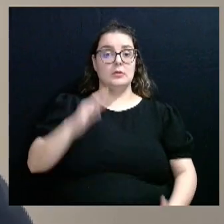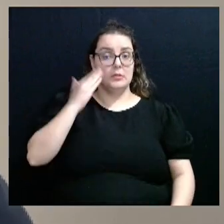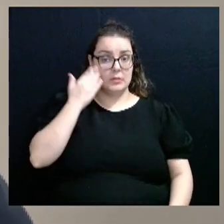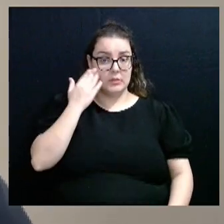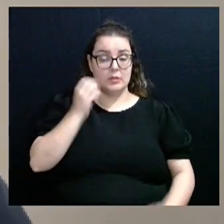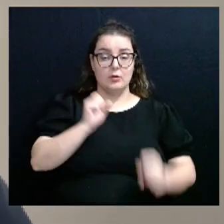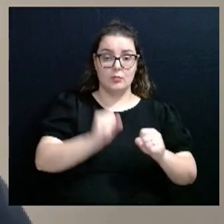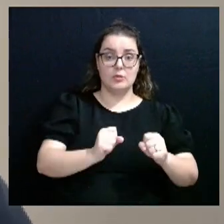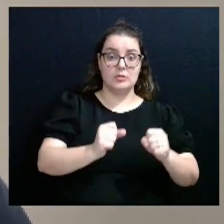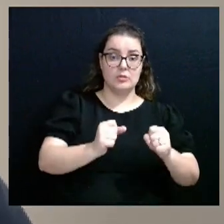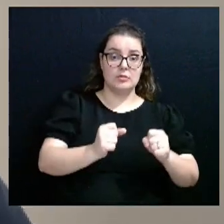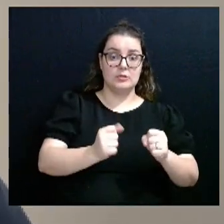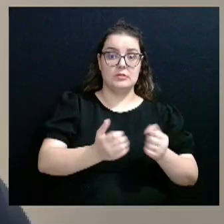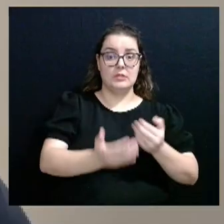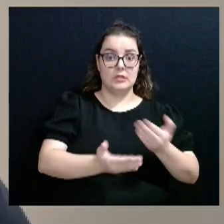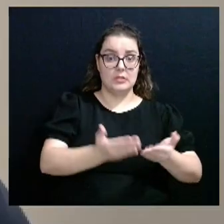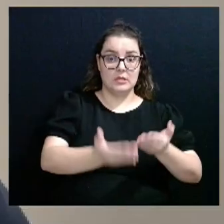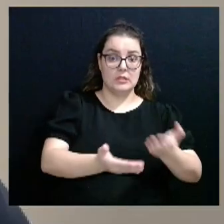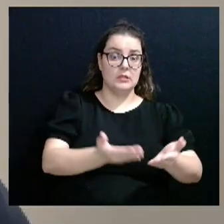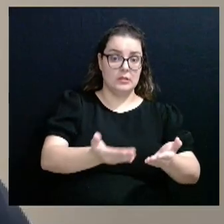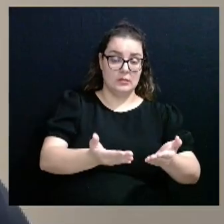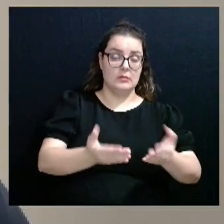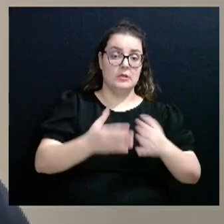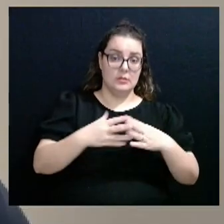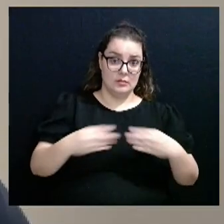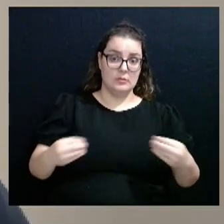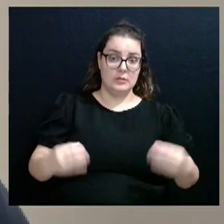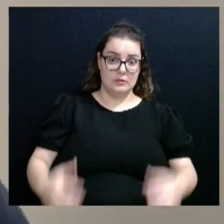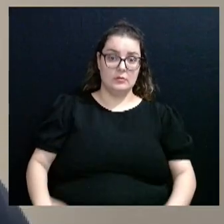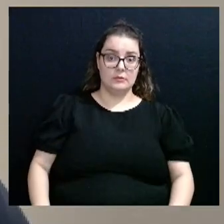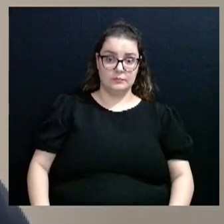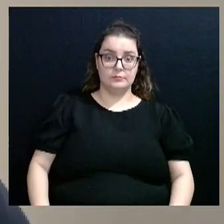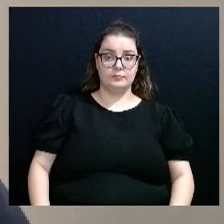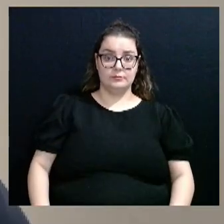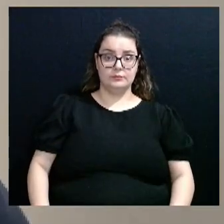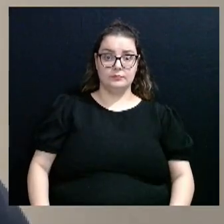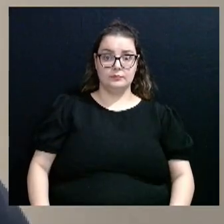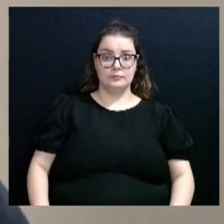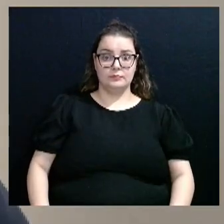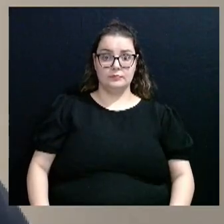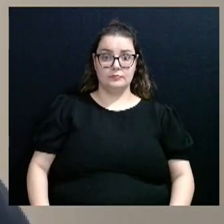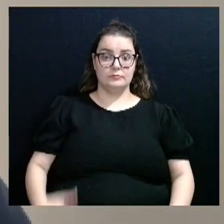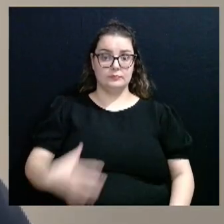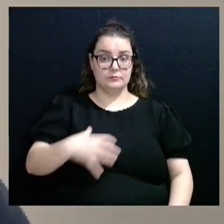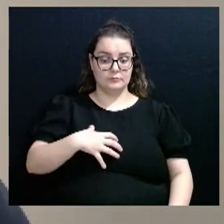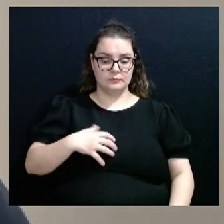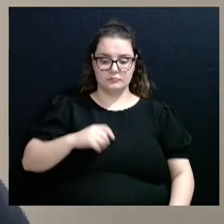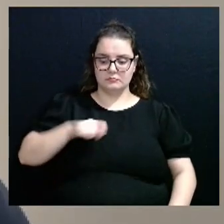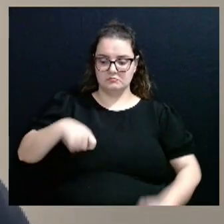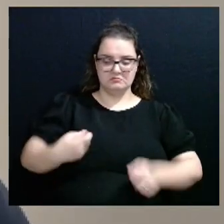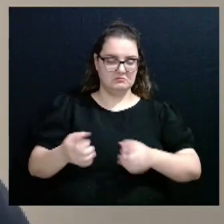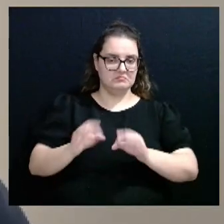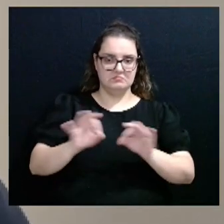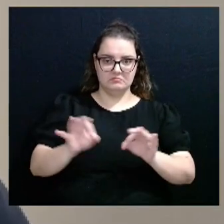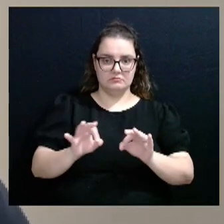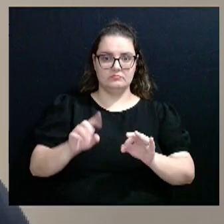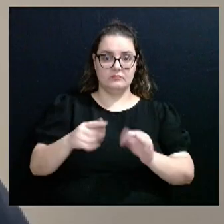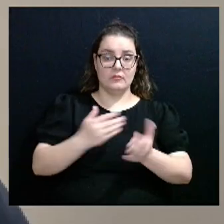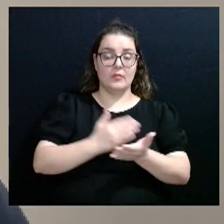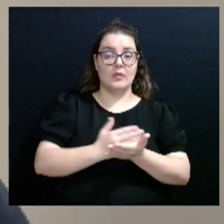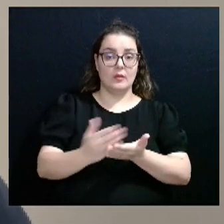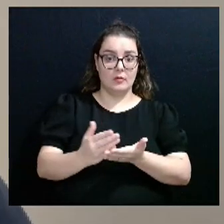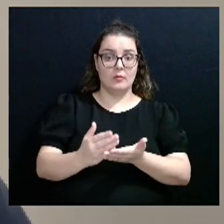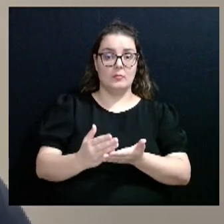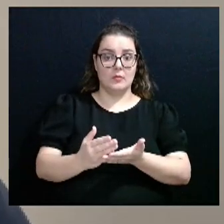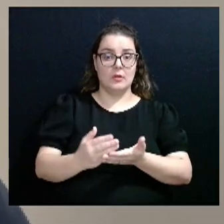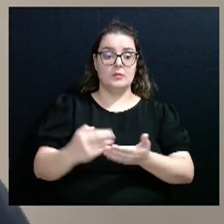do câncer de próstata na sua fase não sintomática, ela é muito importante por conta da